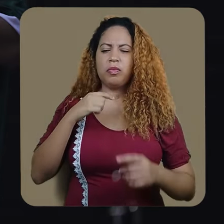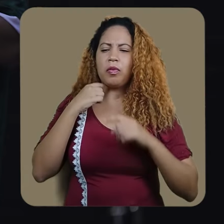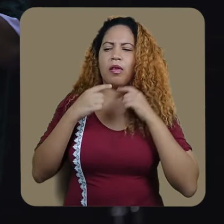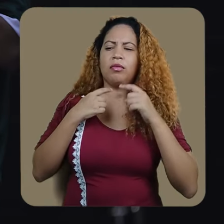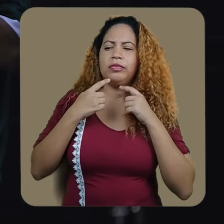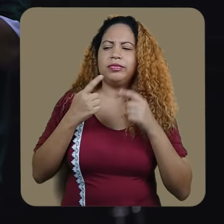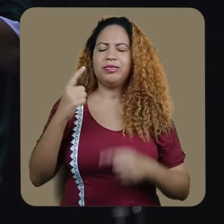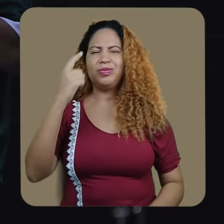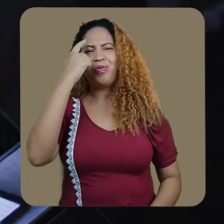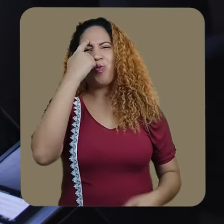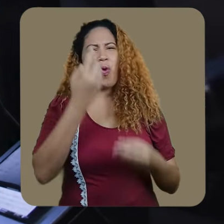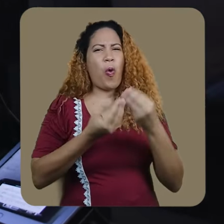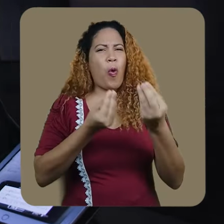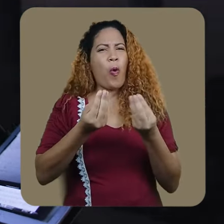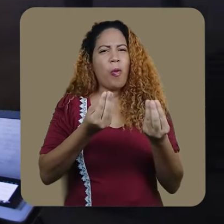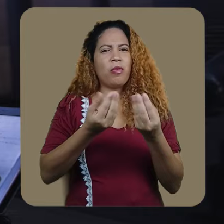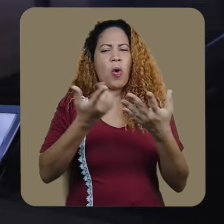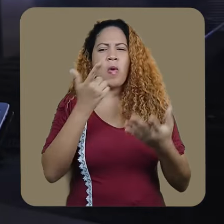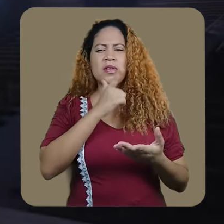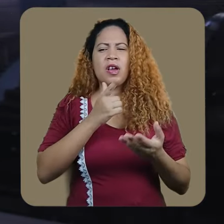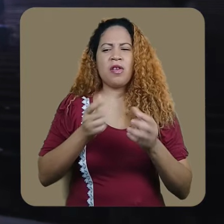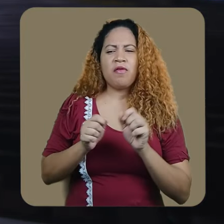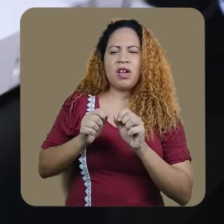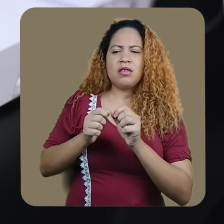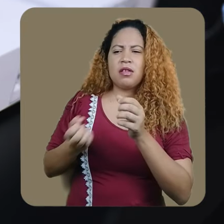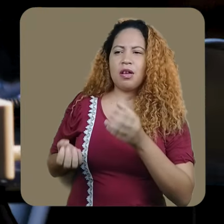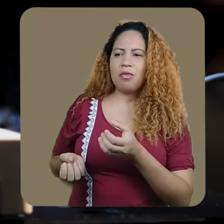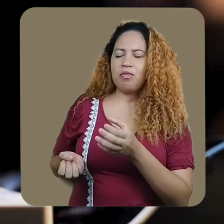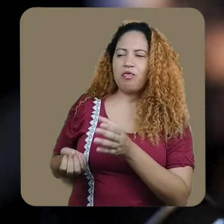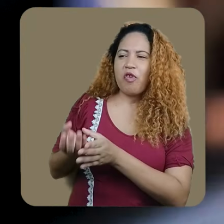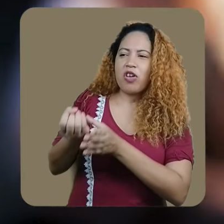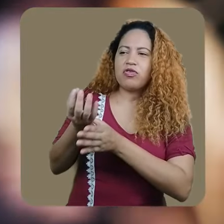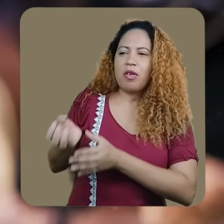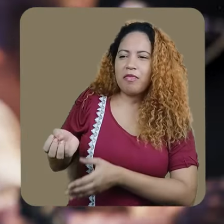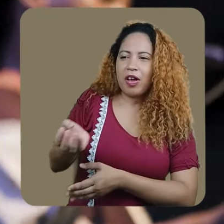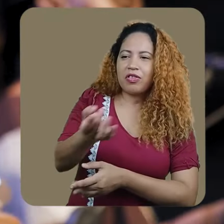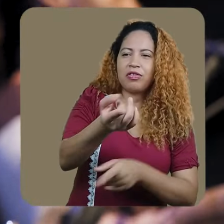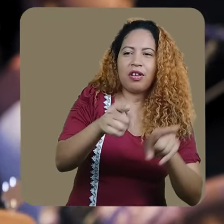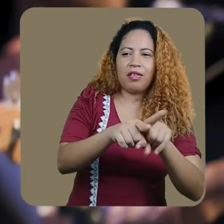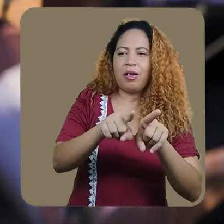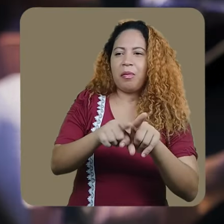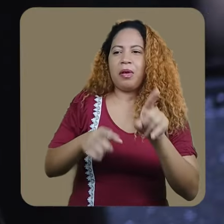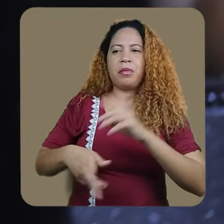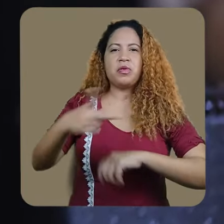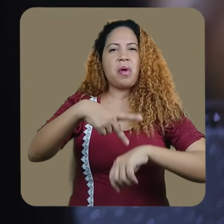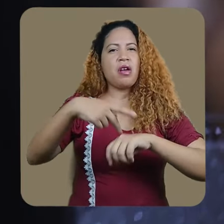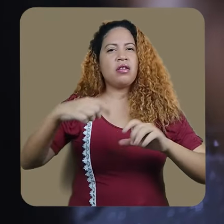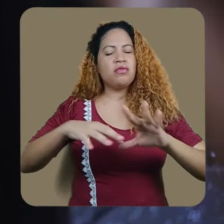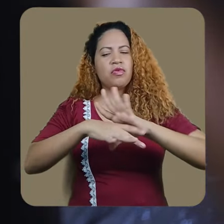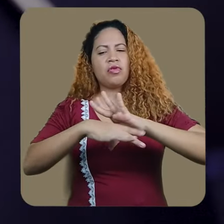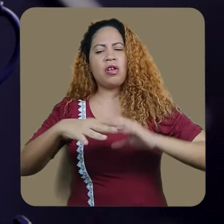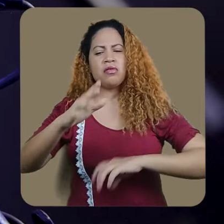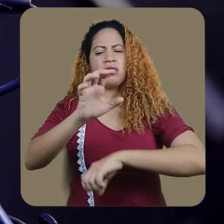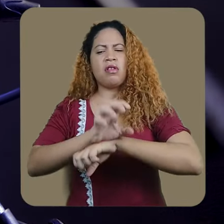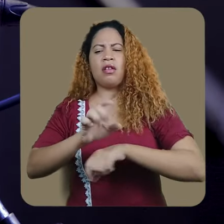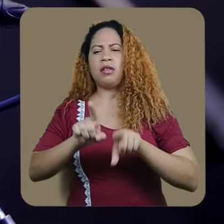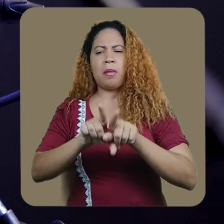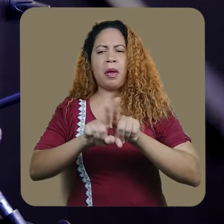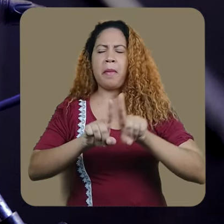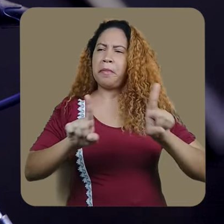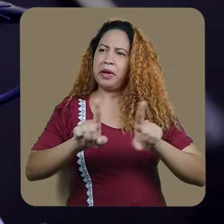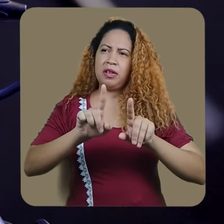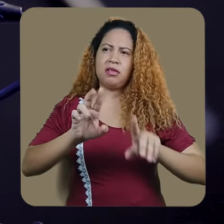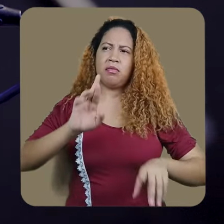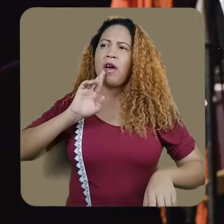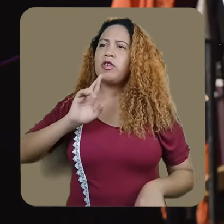muita gente fica em dúvida de como Catiawaru consegue produzir turnês em países, estados, cidades, né? Talvez